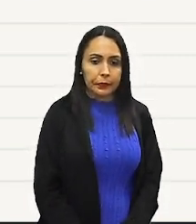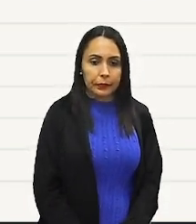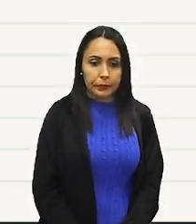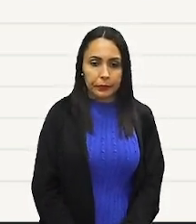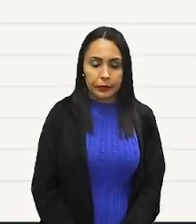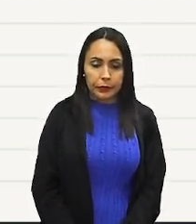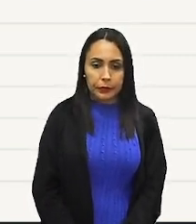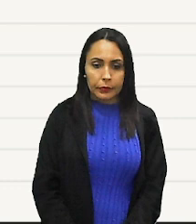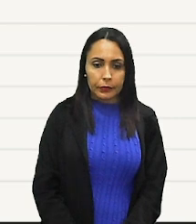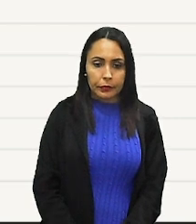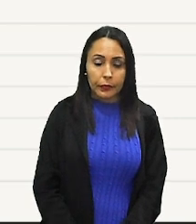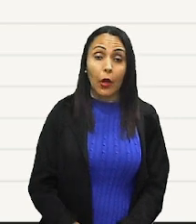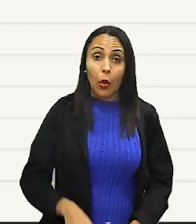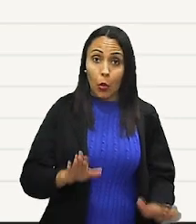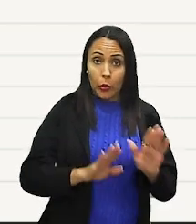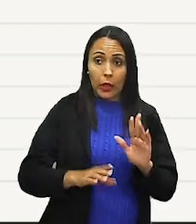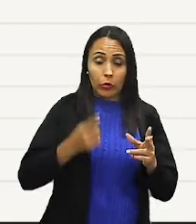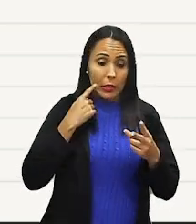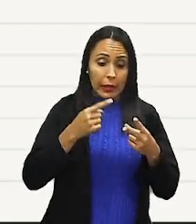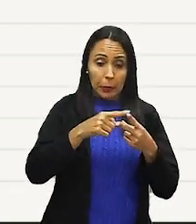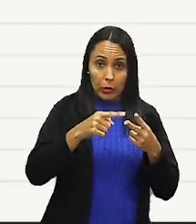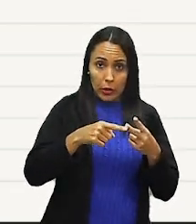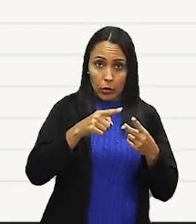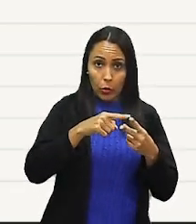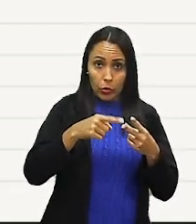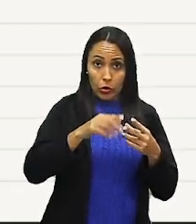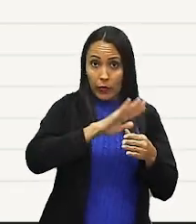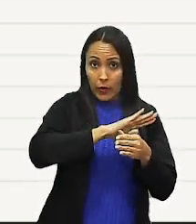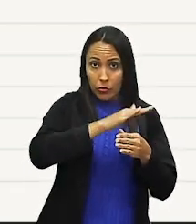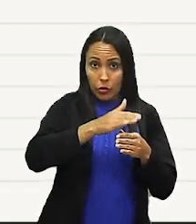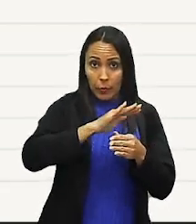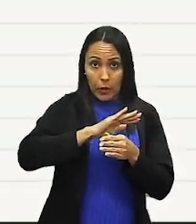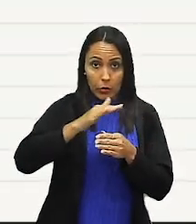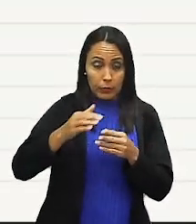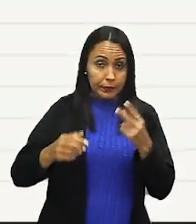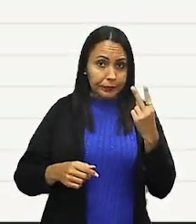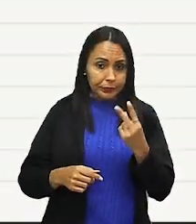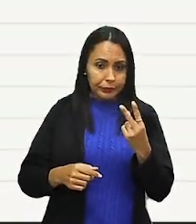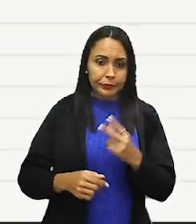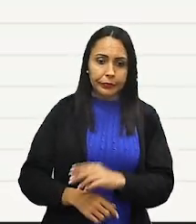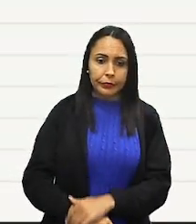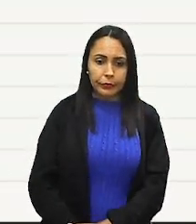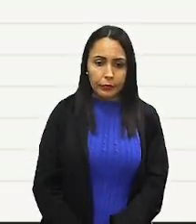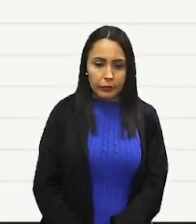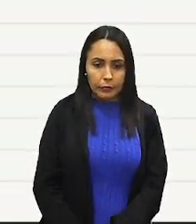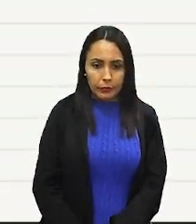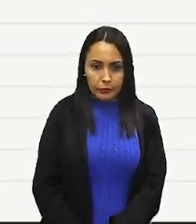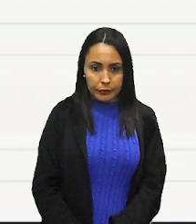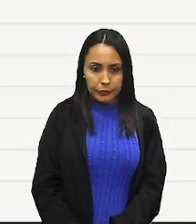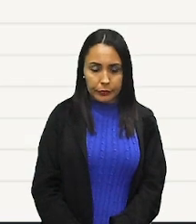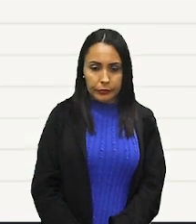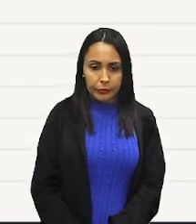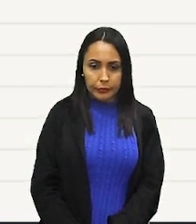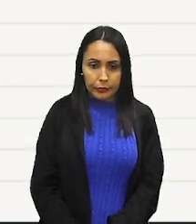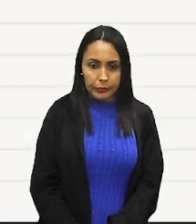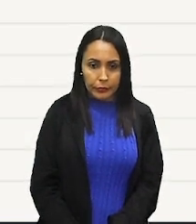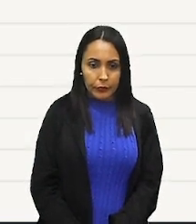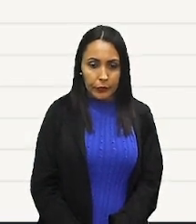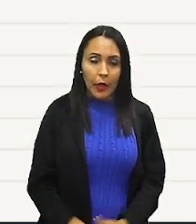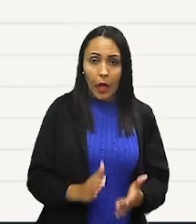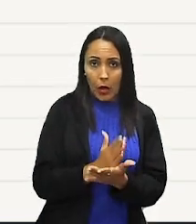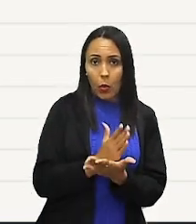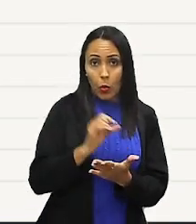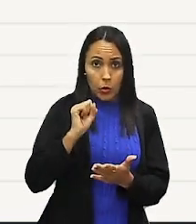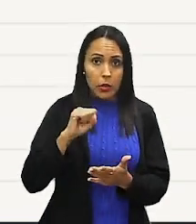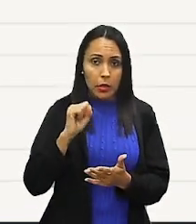que o vírus ele pode ter dois revestimentos. Não são todos, tá? Mas você vai ter vírus com dois